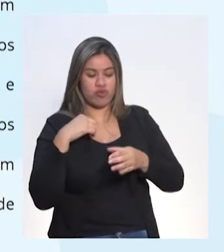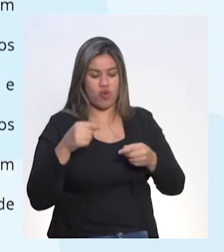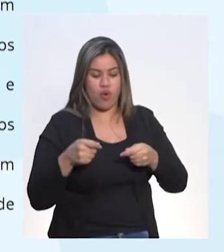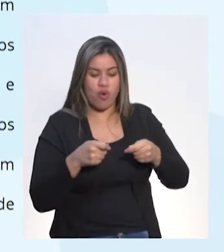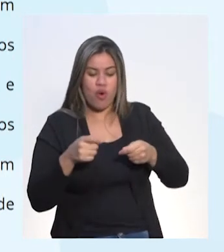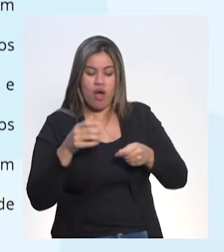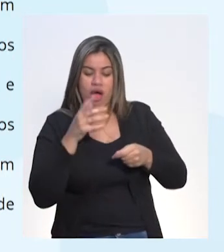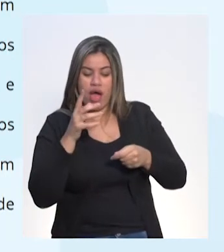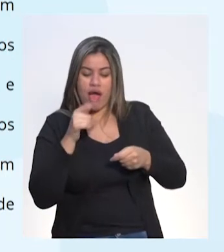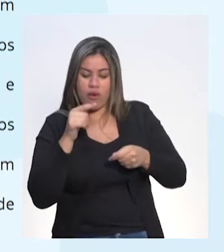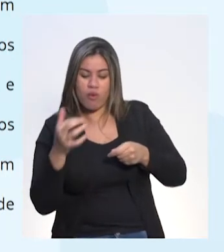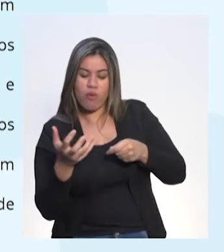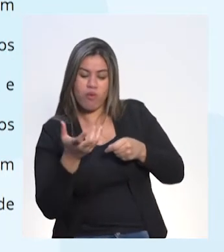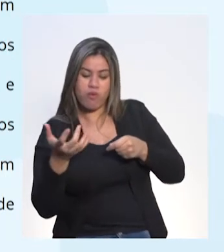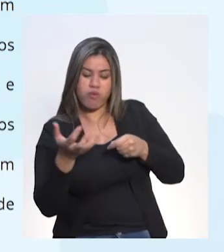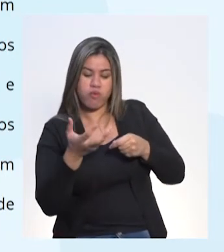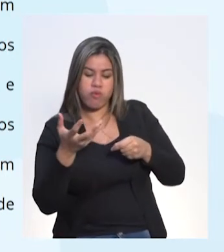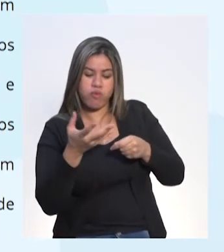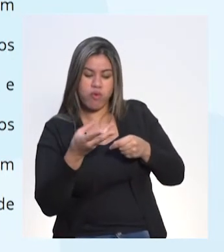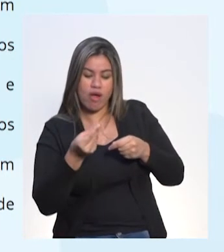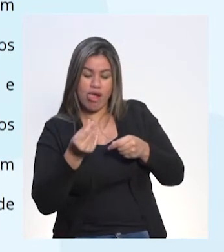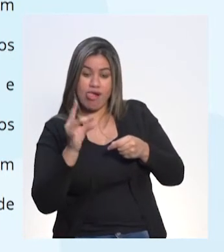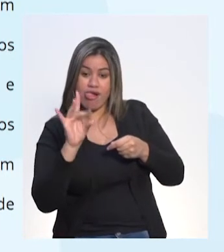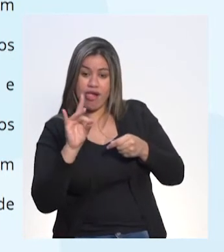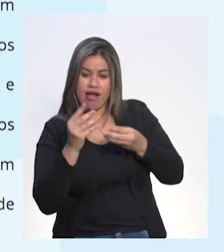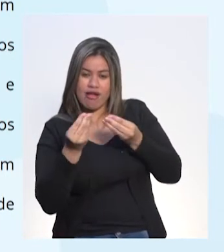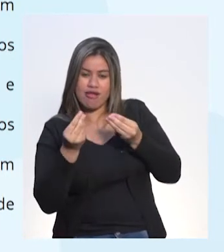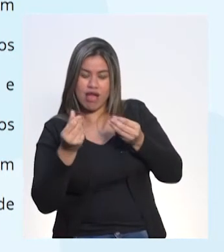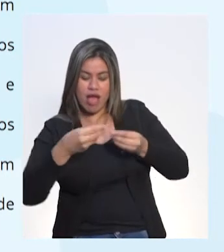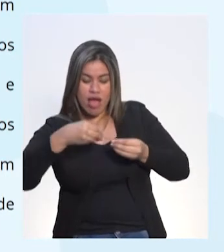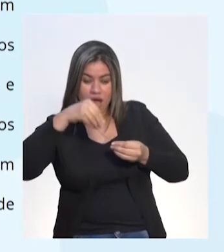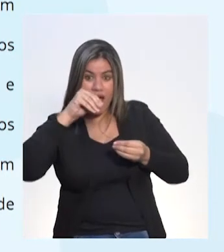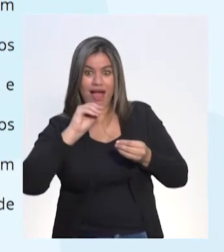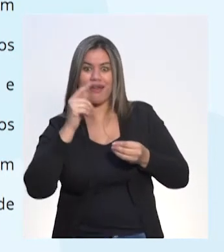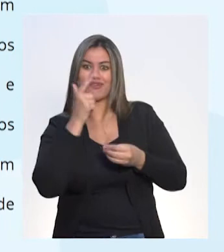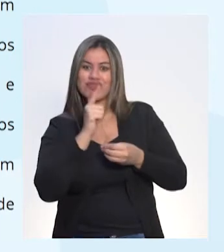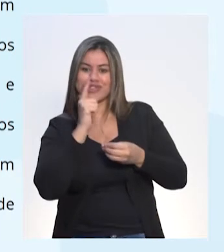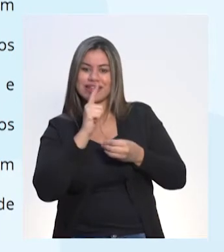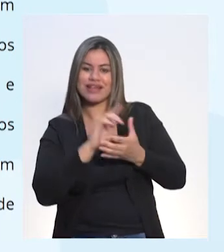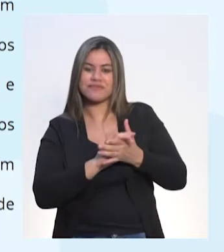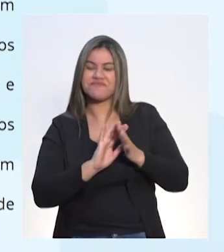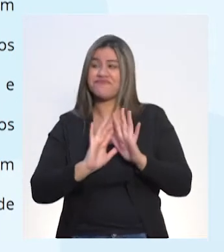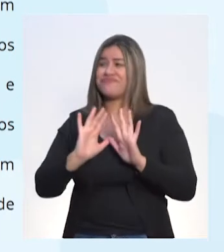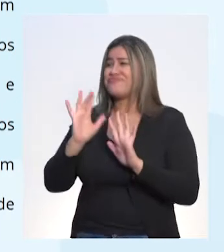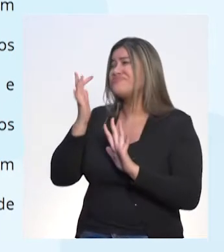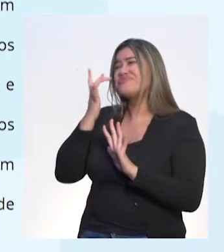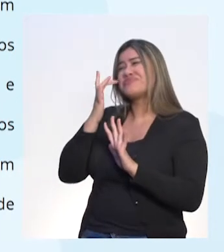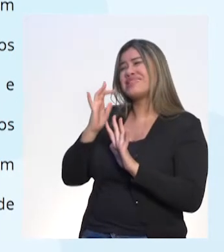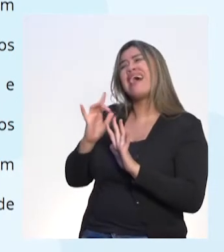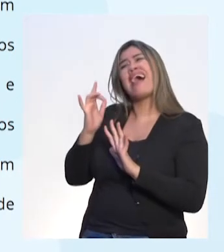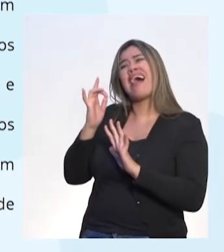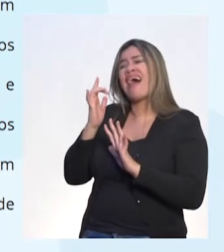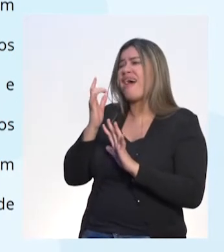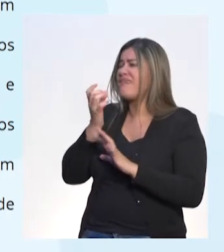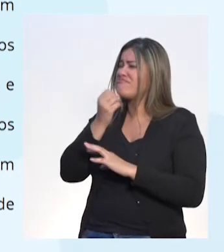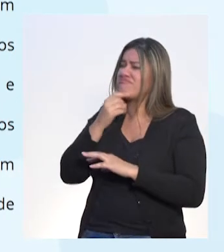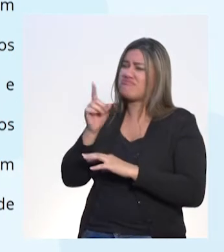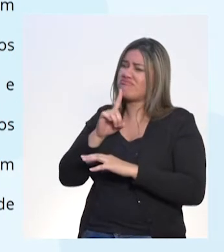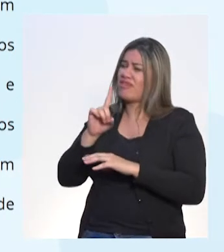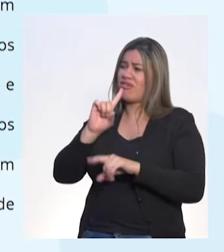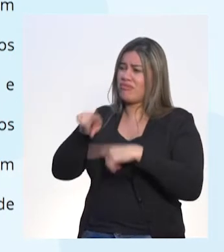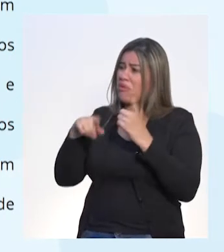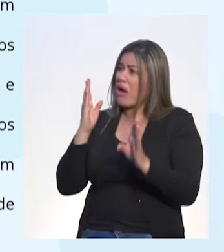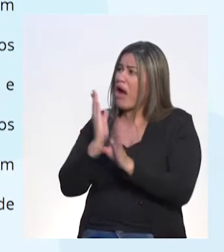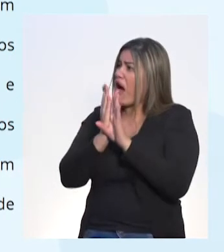vapor derrete a cola e voa lá. Sei não. Ainda acho que isso não é uma boa ideia. Se nos